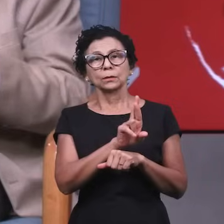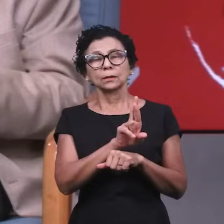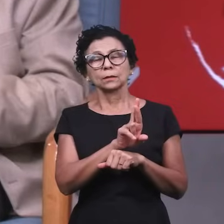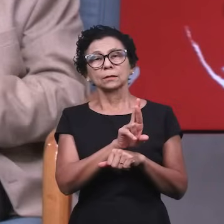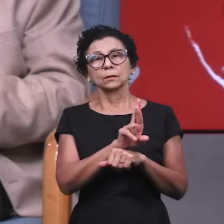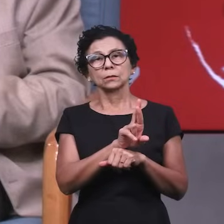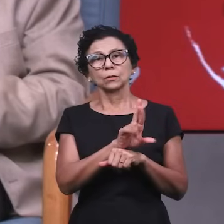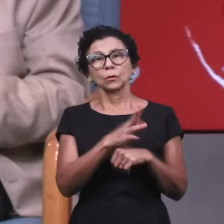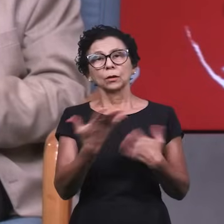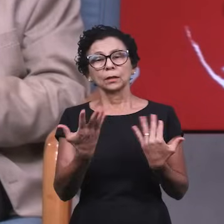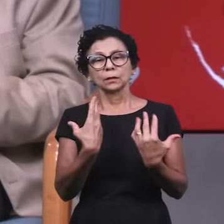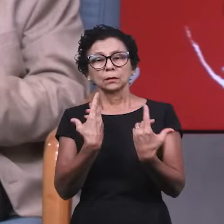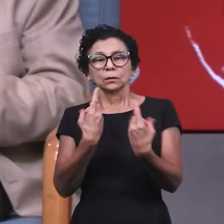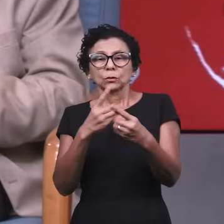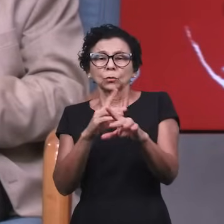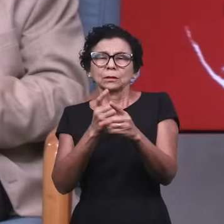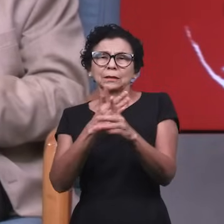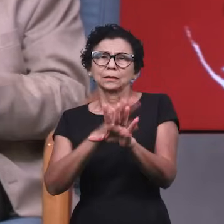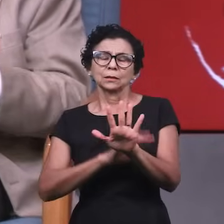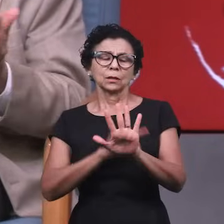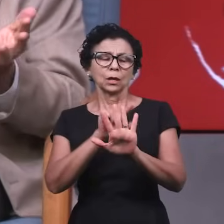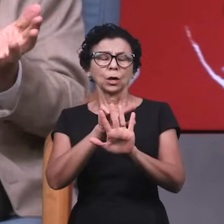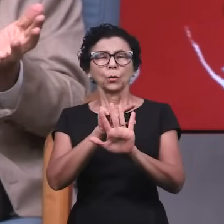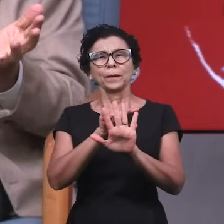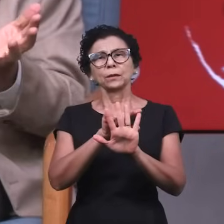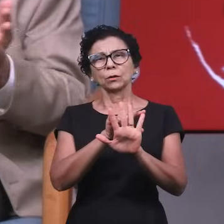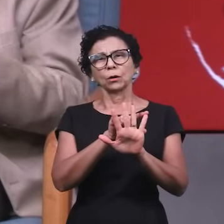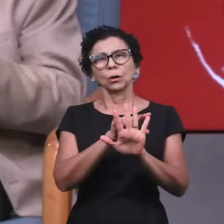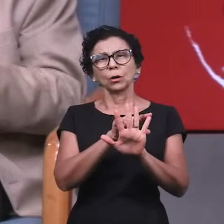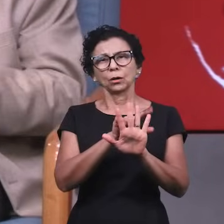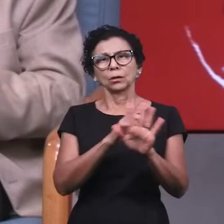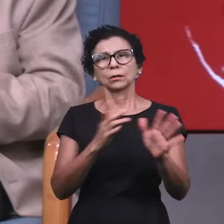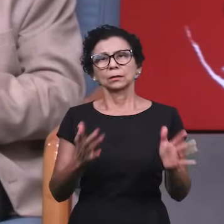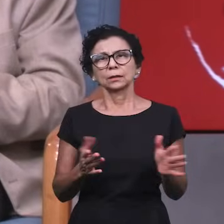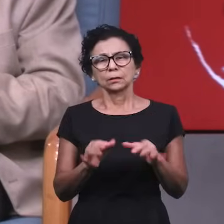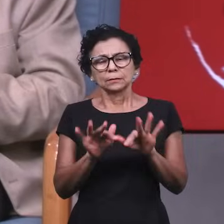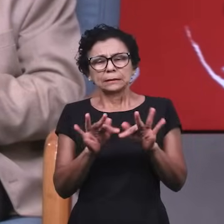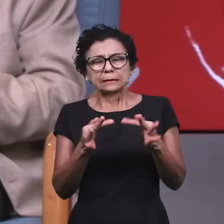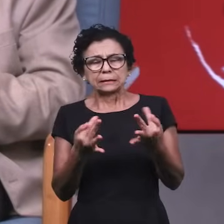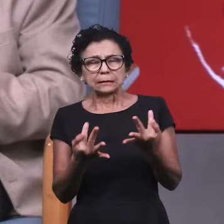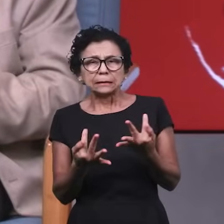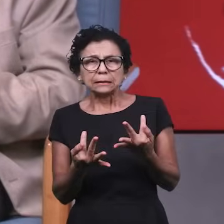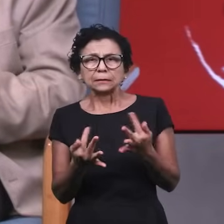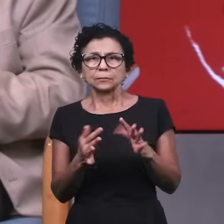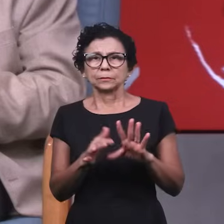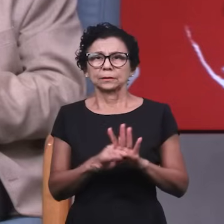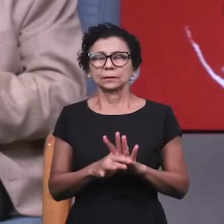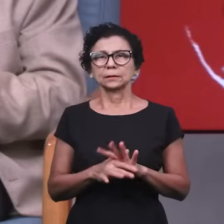mostrando que é o menor, menor ministério.